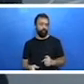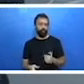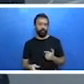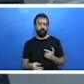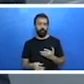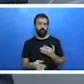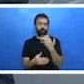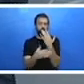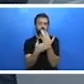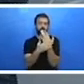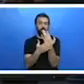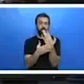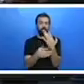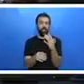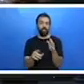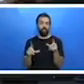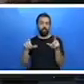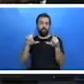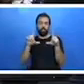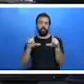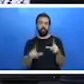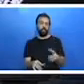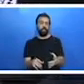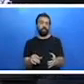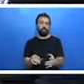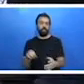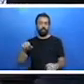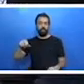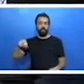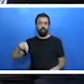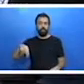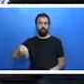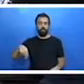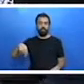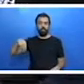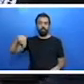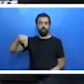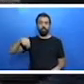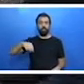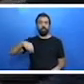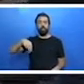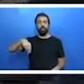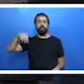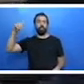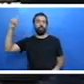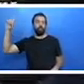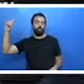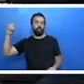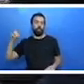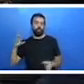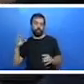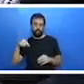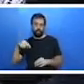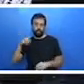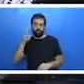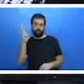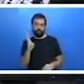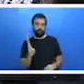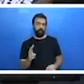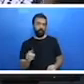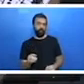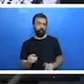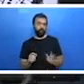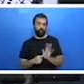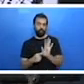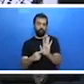ilustração apresenta figuras do Nordeste brasileiro, a região em que o cordel nasceu e se desenvolveu. Vamos conhecer a história do